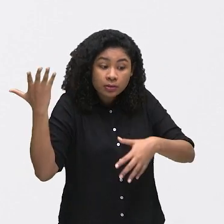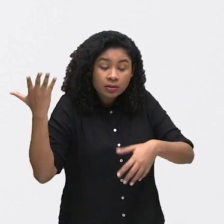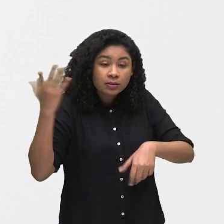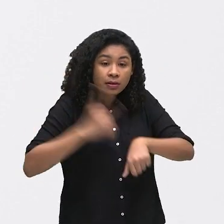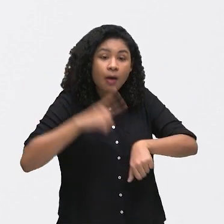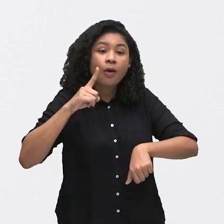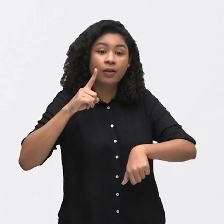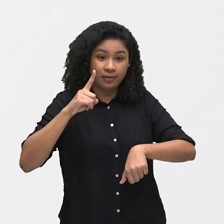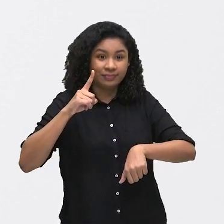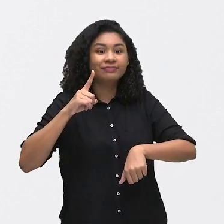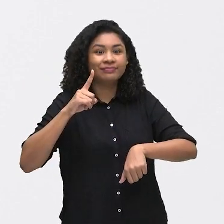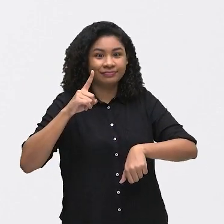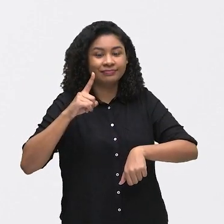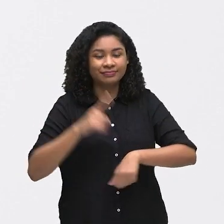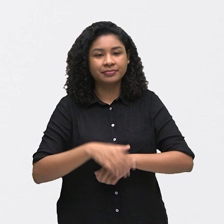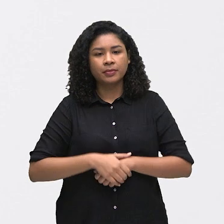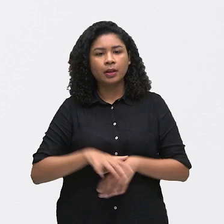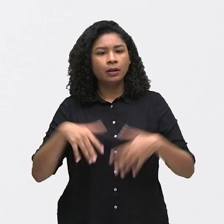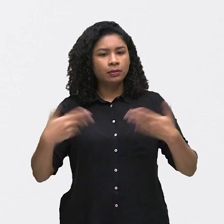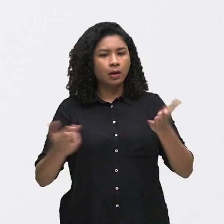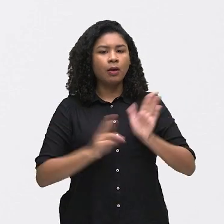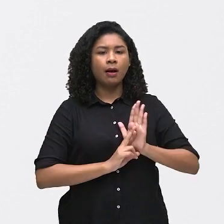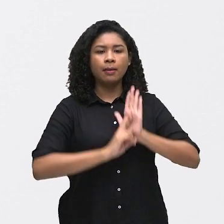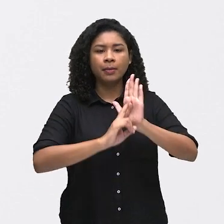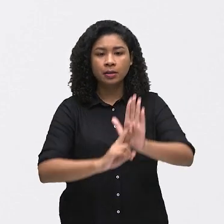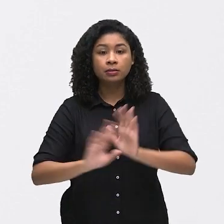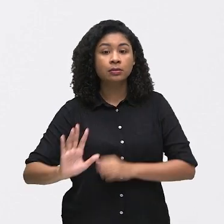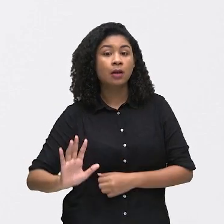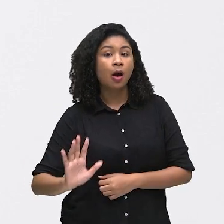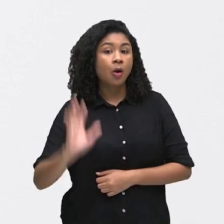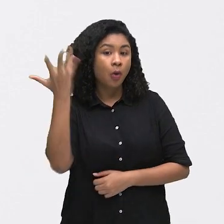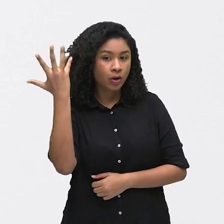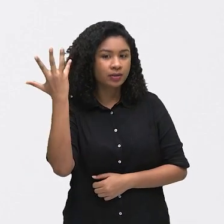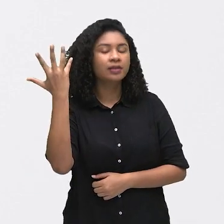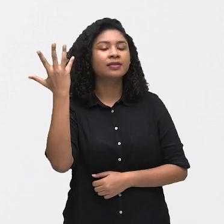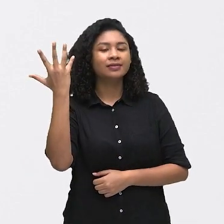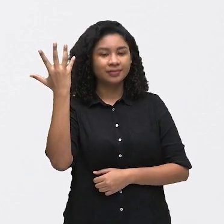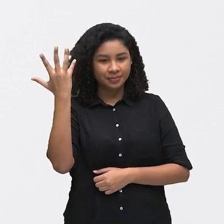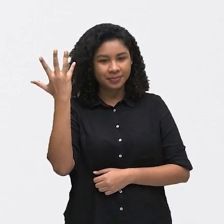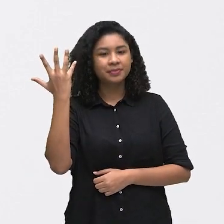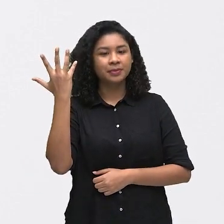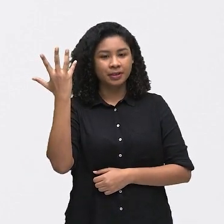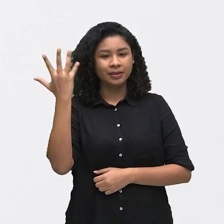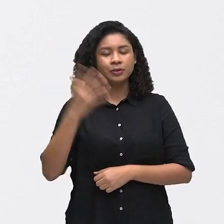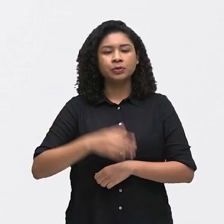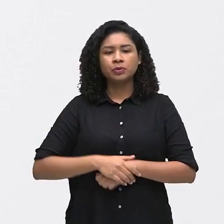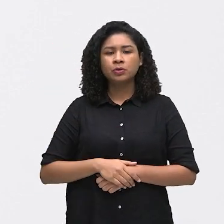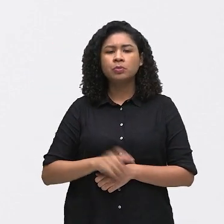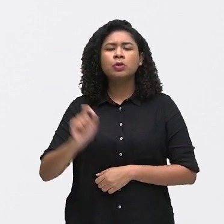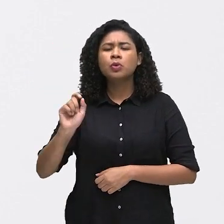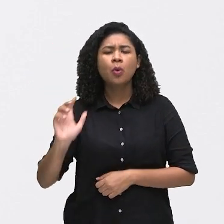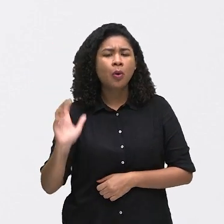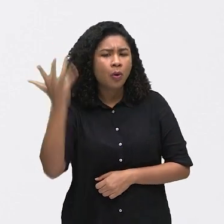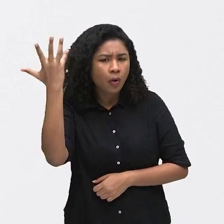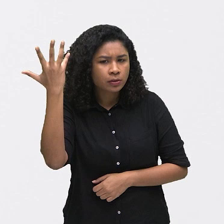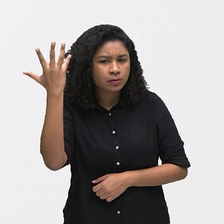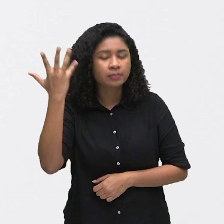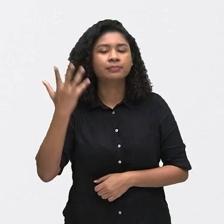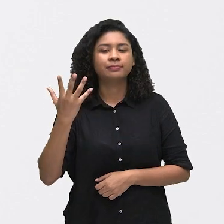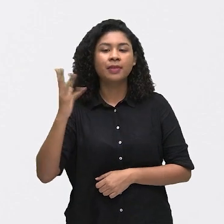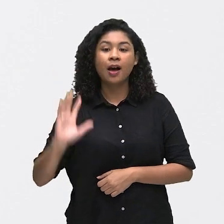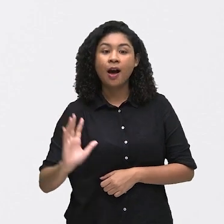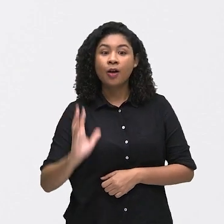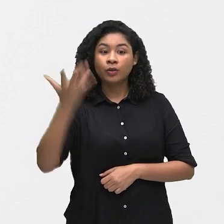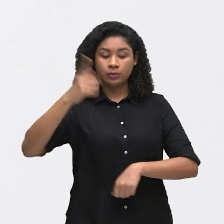não é? Então, ele representa fatos, o presente vai representar fatos que se passam, que ocorrem